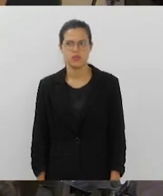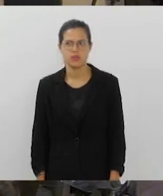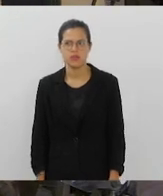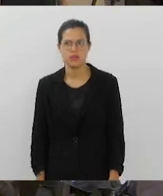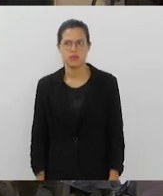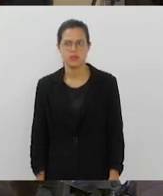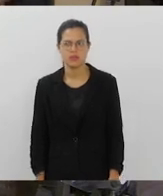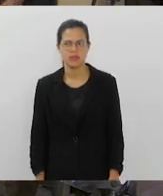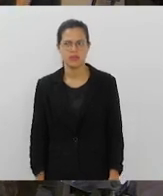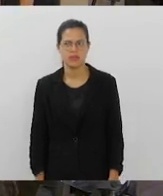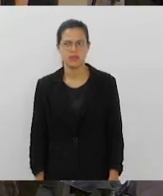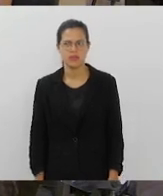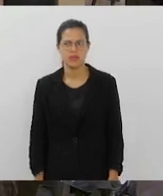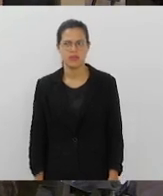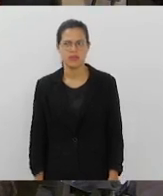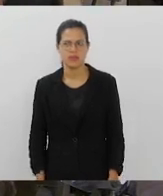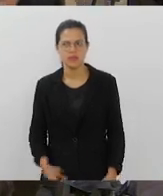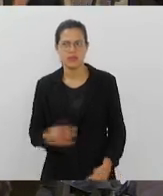página. Boa noite a todos.